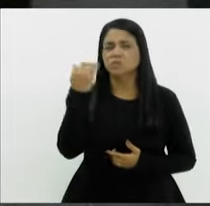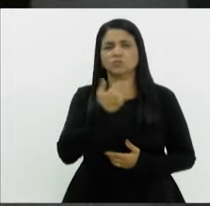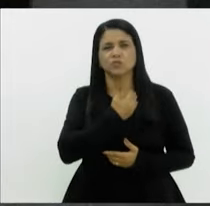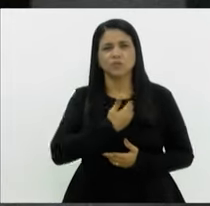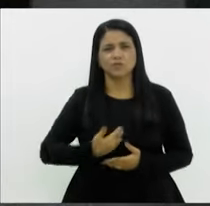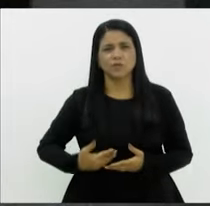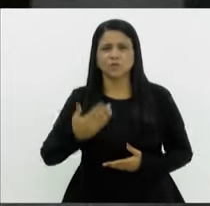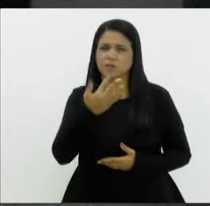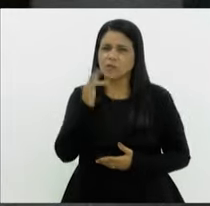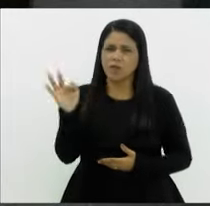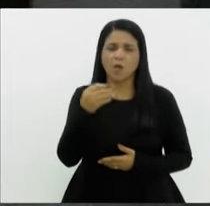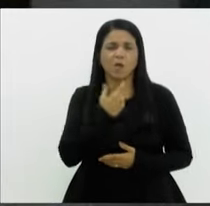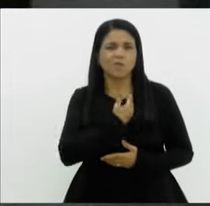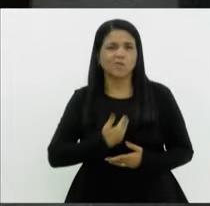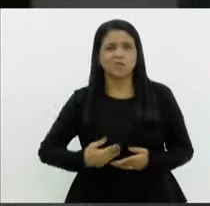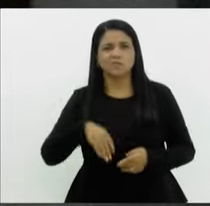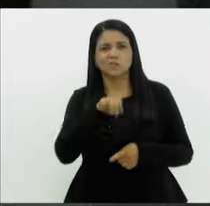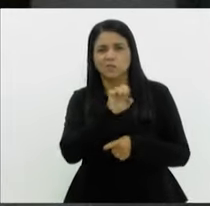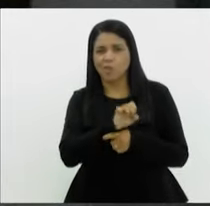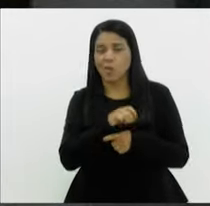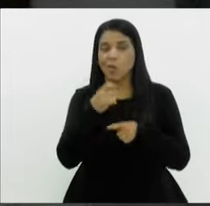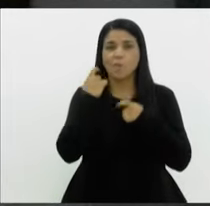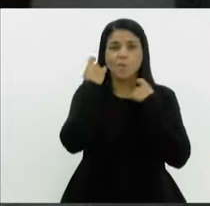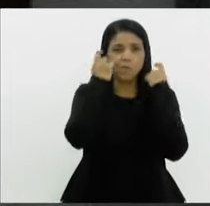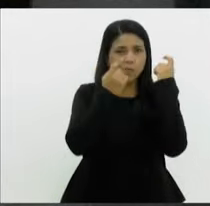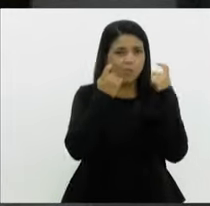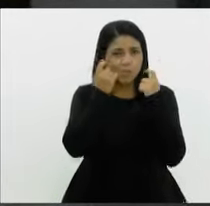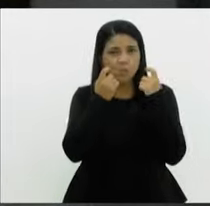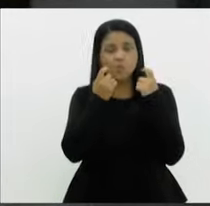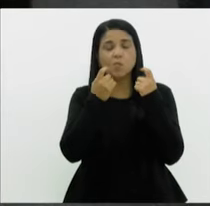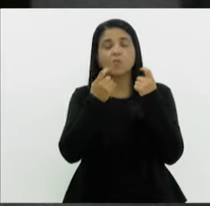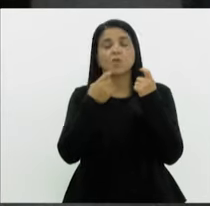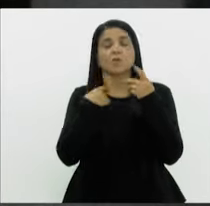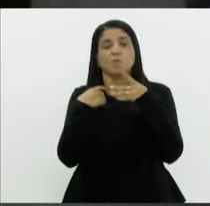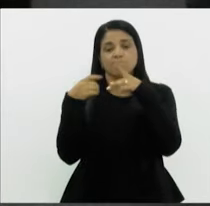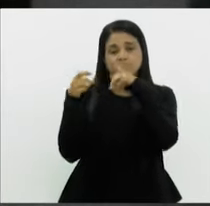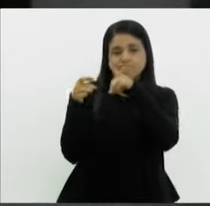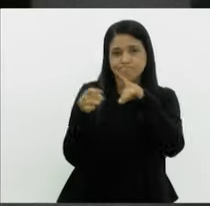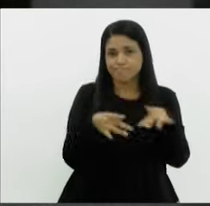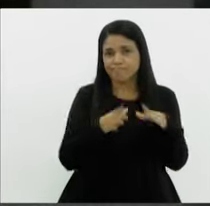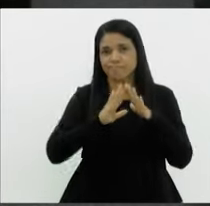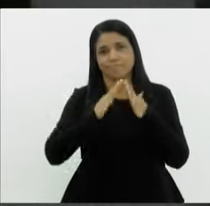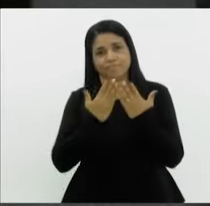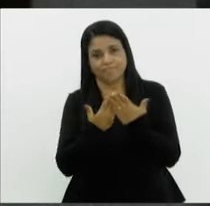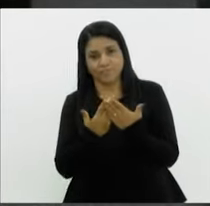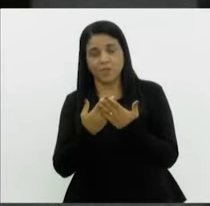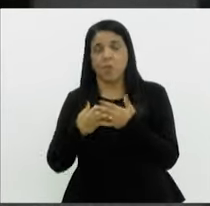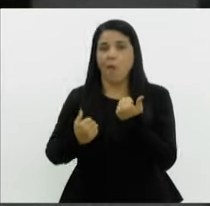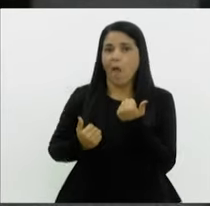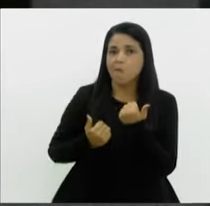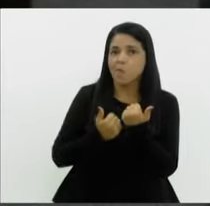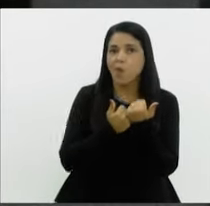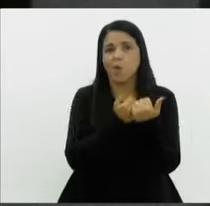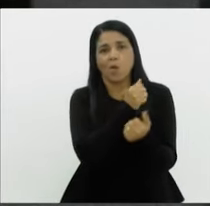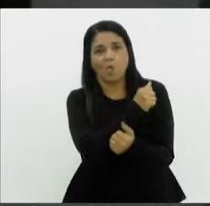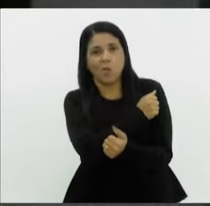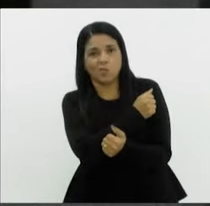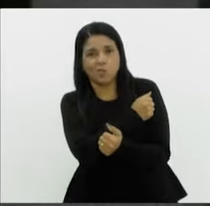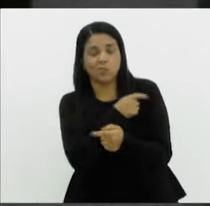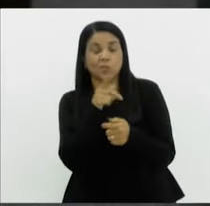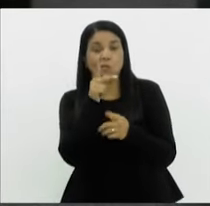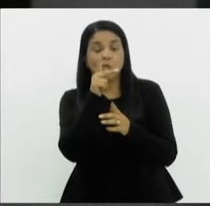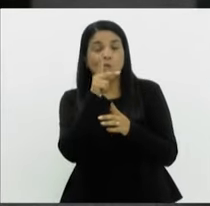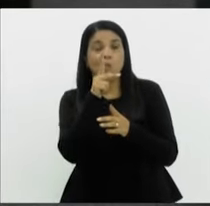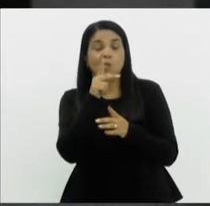governo estadual, todos se preocupam, por exemplo, com a evasão escolar, com apoio aos estudantes. O projeto Pé de